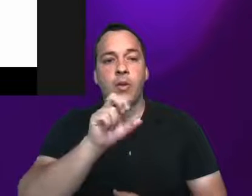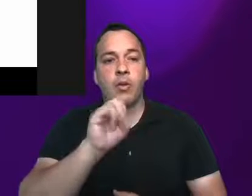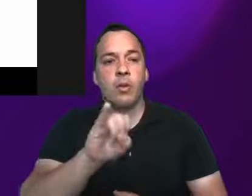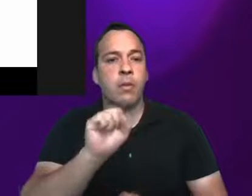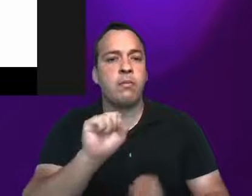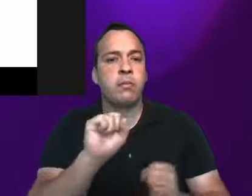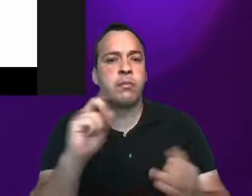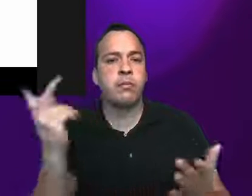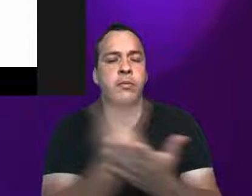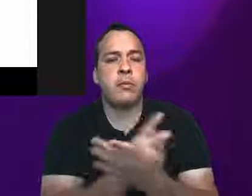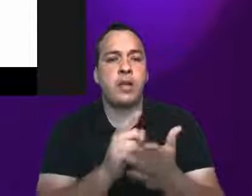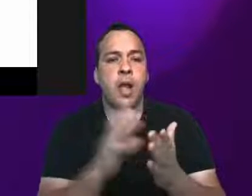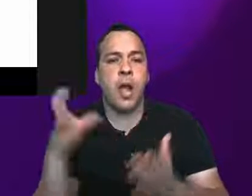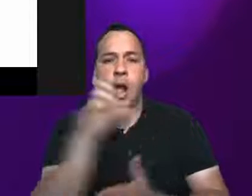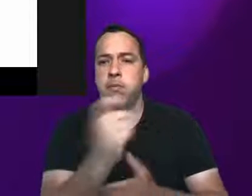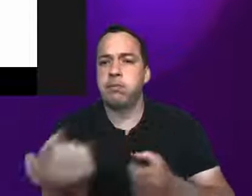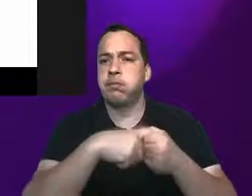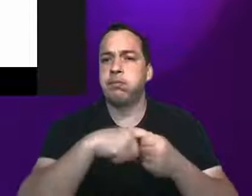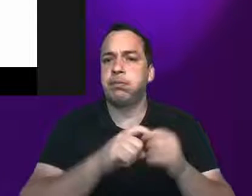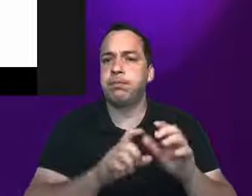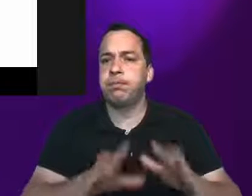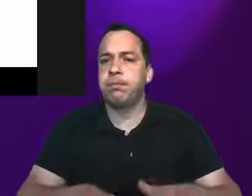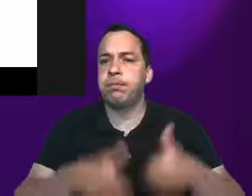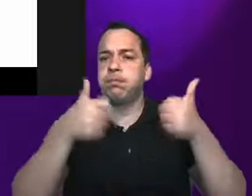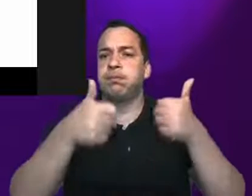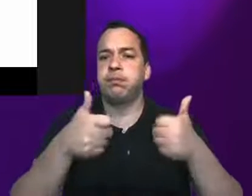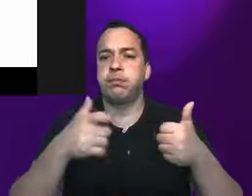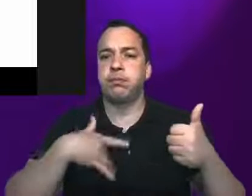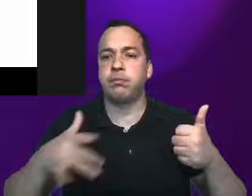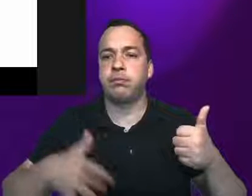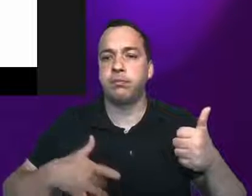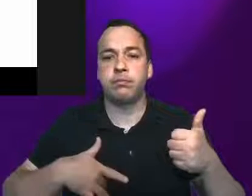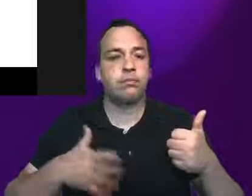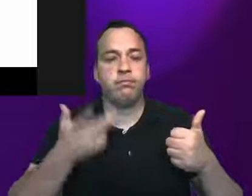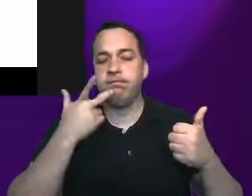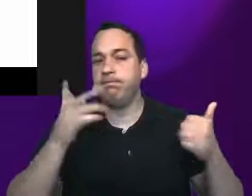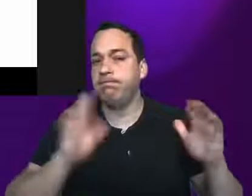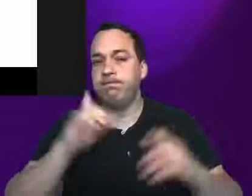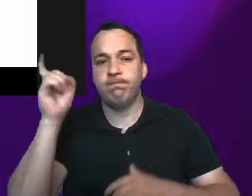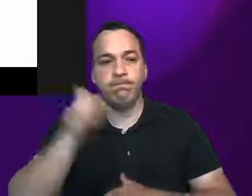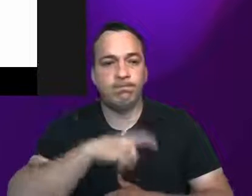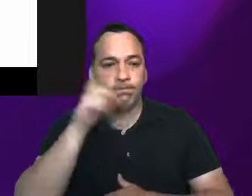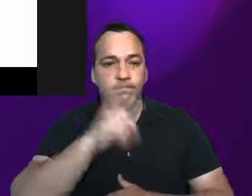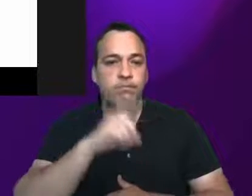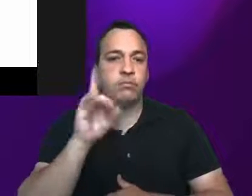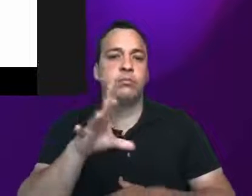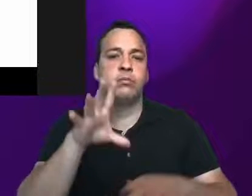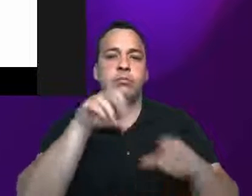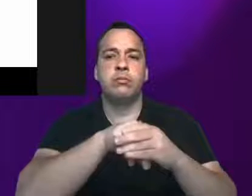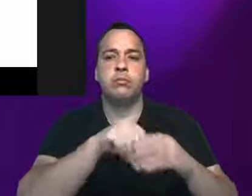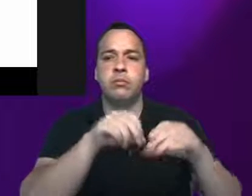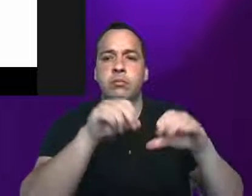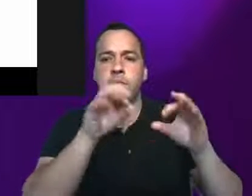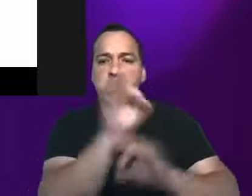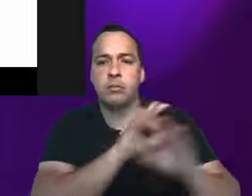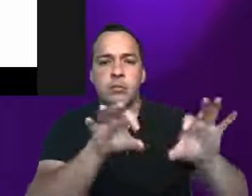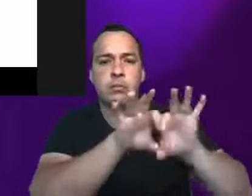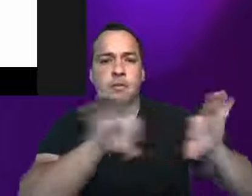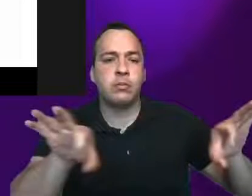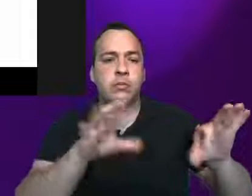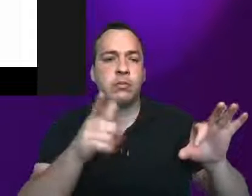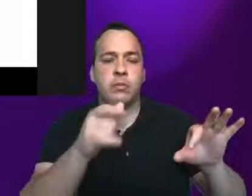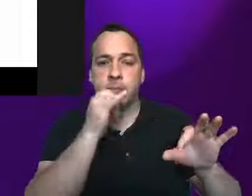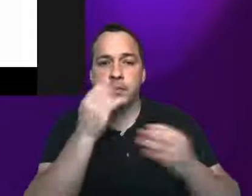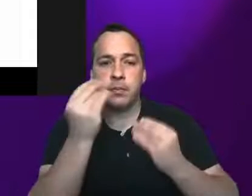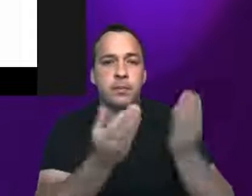a recuperação renal. Na verdade, a furosemida ela só atua nas células tubulares, ela não afeta a taxa de filtração